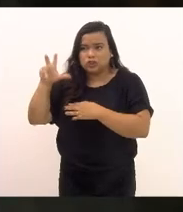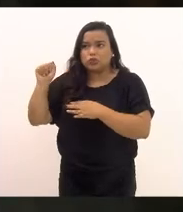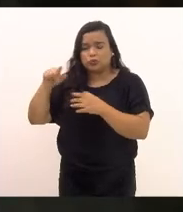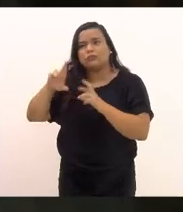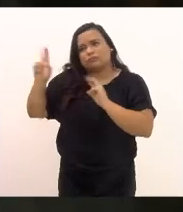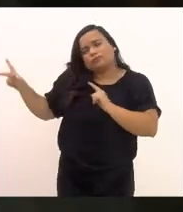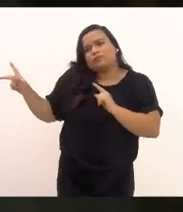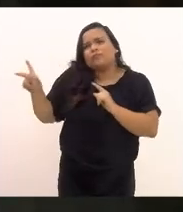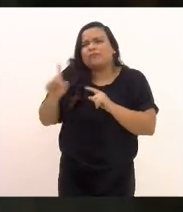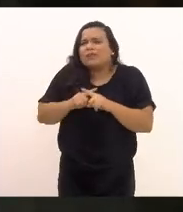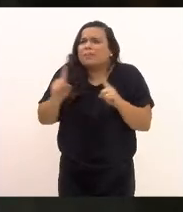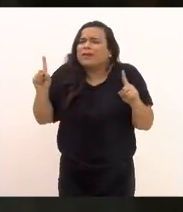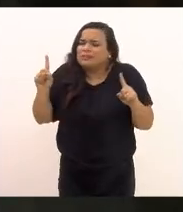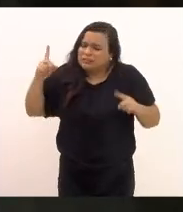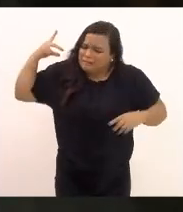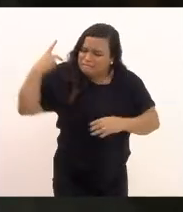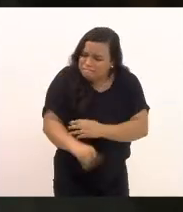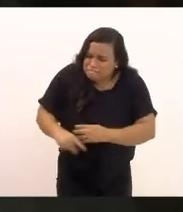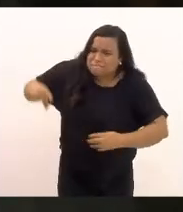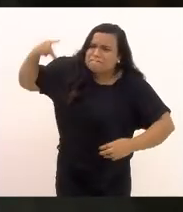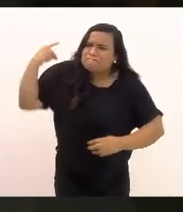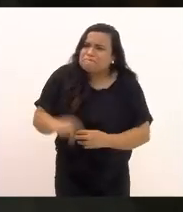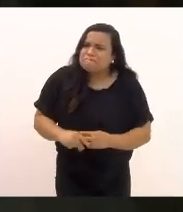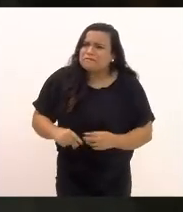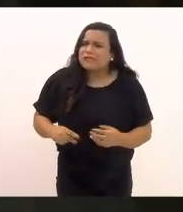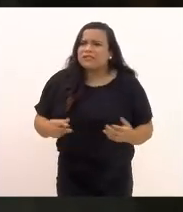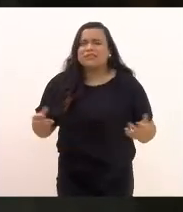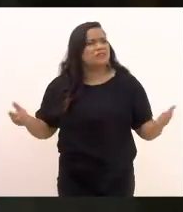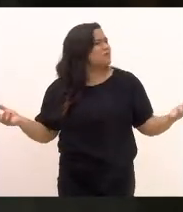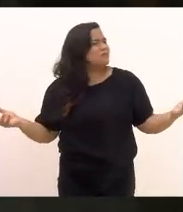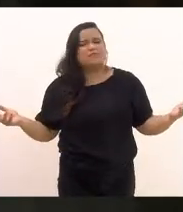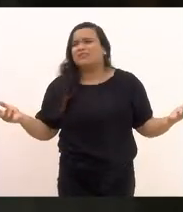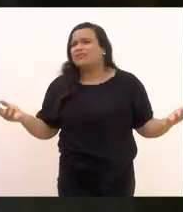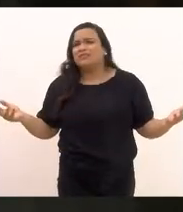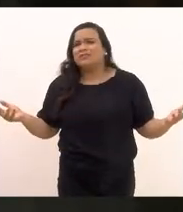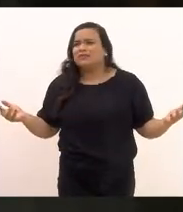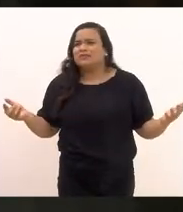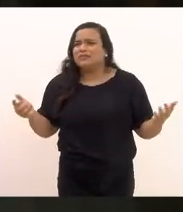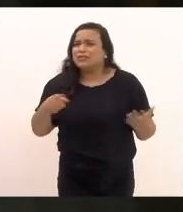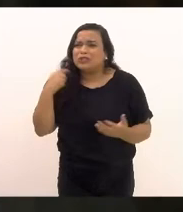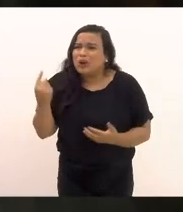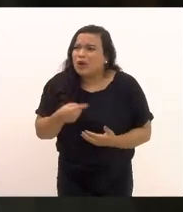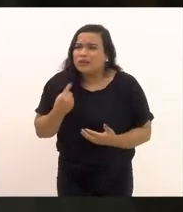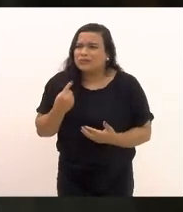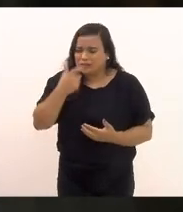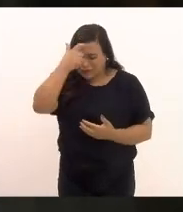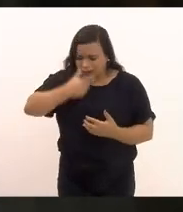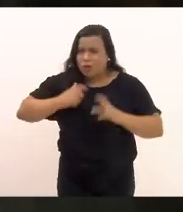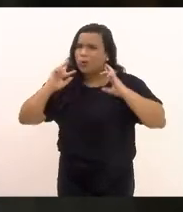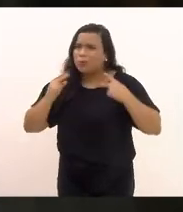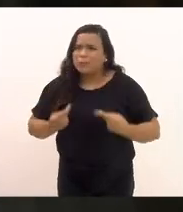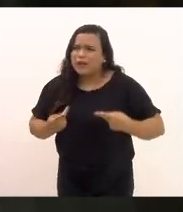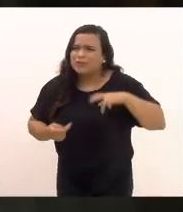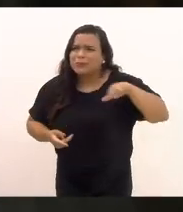eu me pergunto, nós não somos seres humanos?